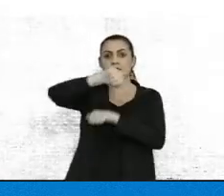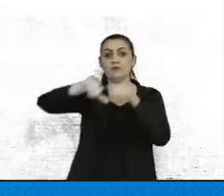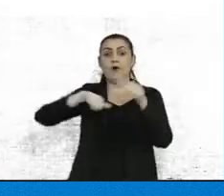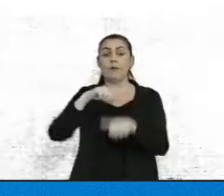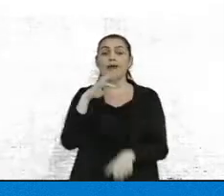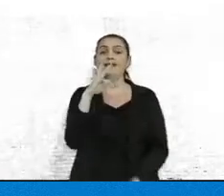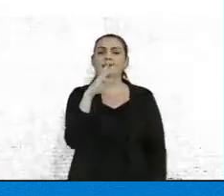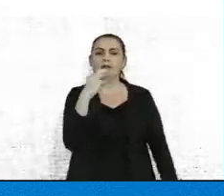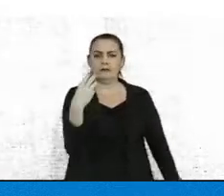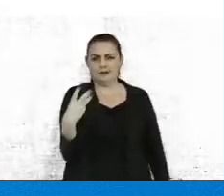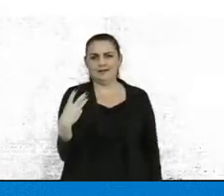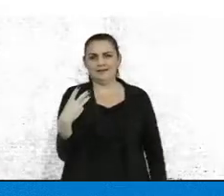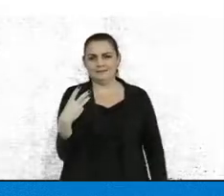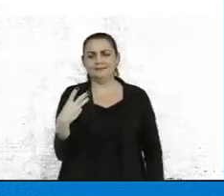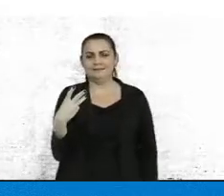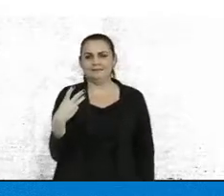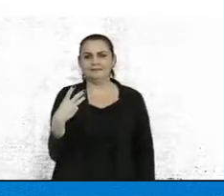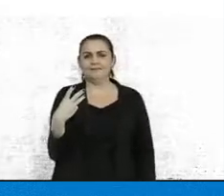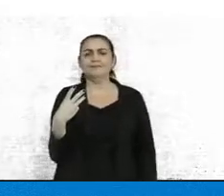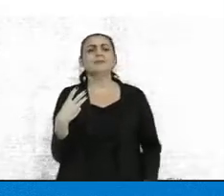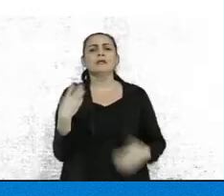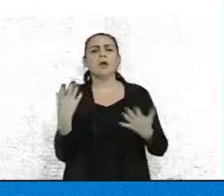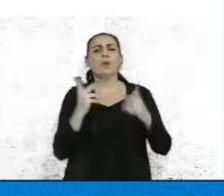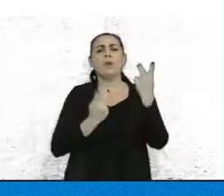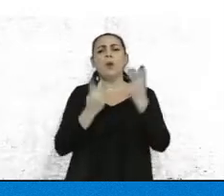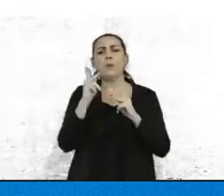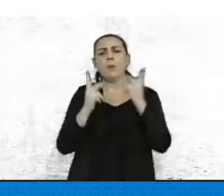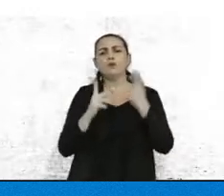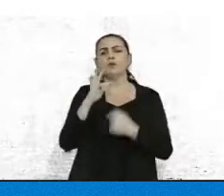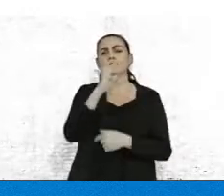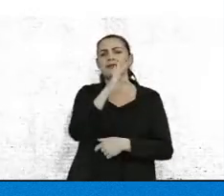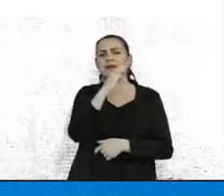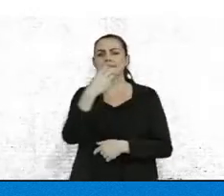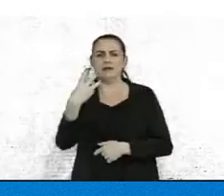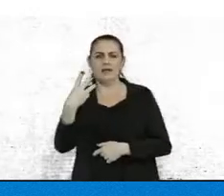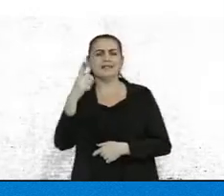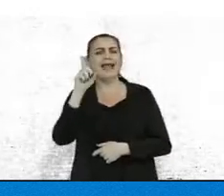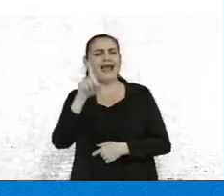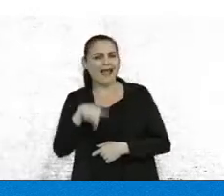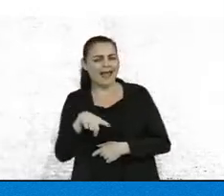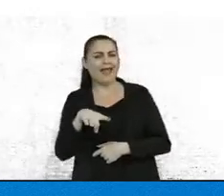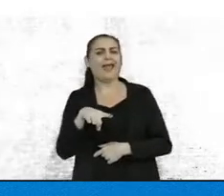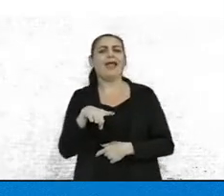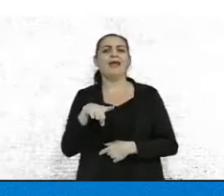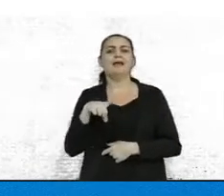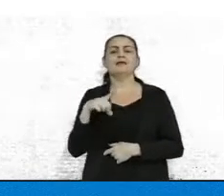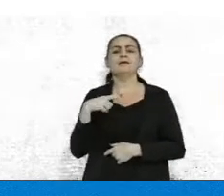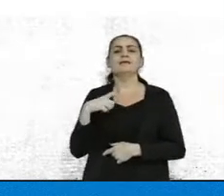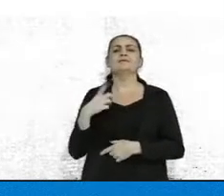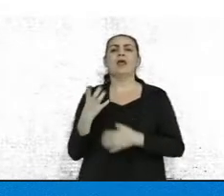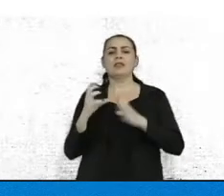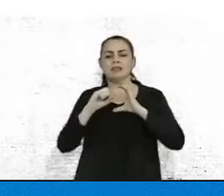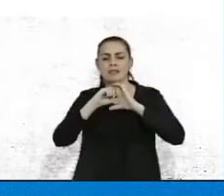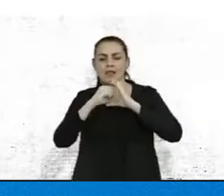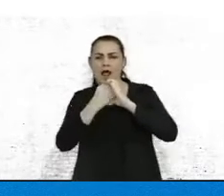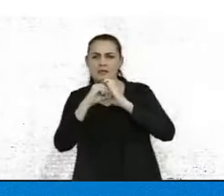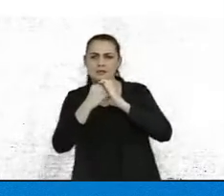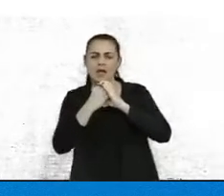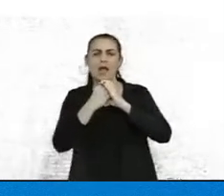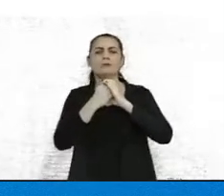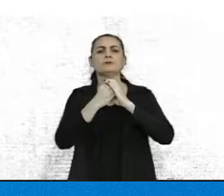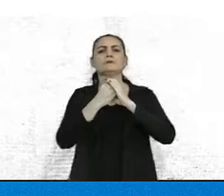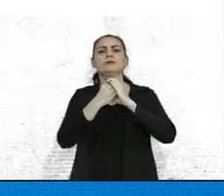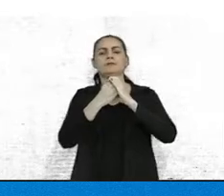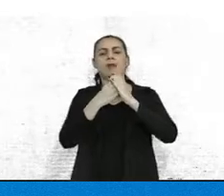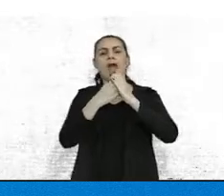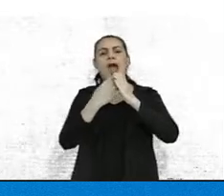o T3 é que é o hormônio tiroidiano bioativo, é ele que se liga nas células e vai fazer as funções, tá? E aí,